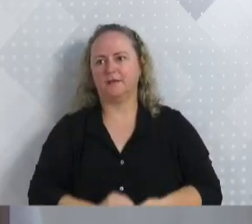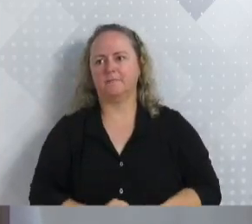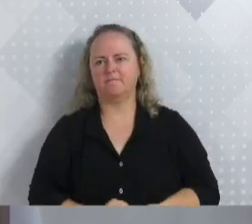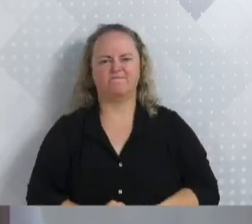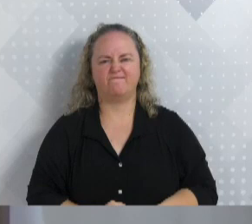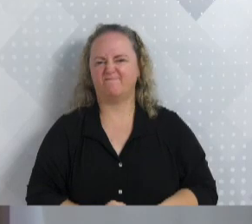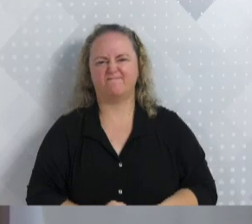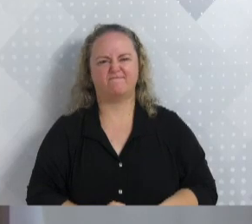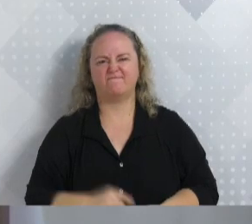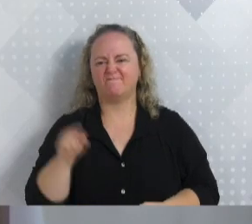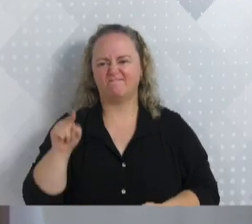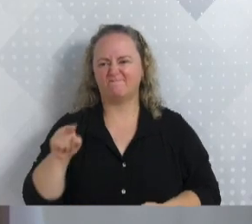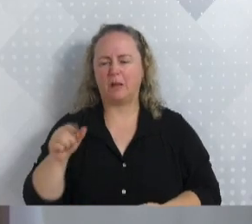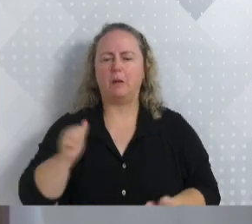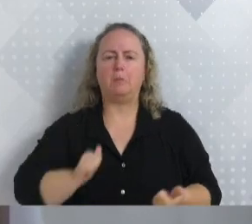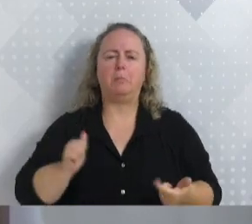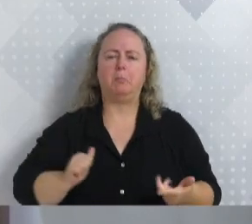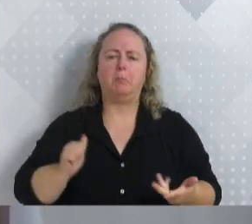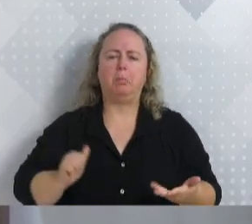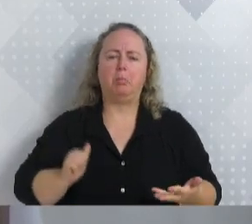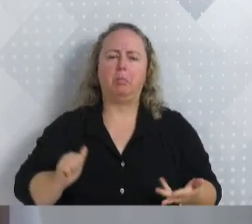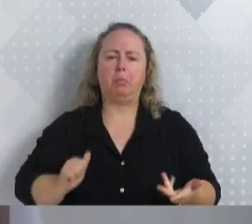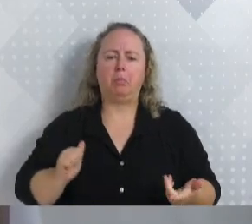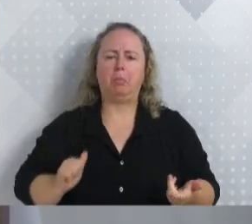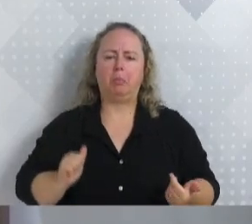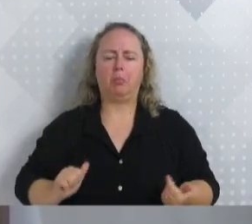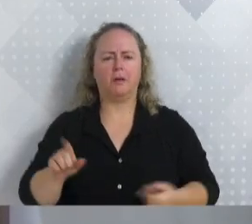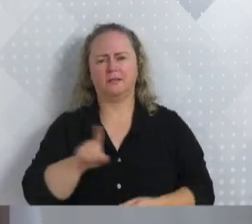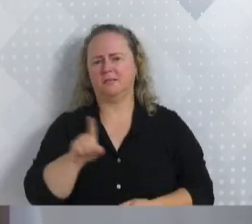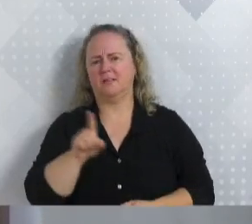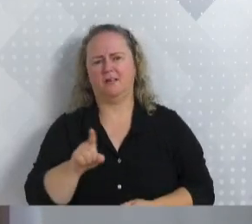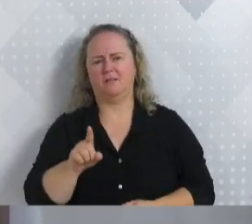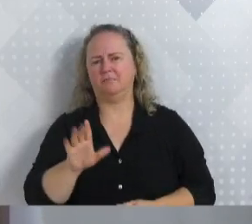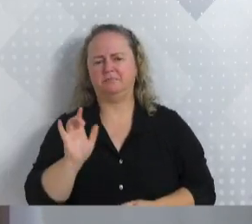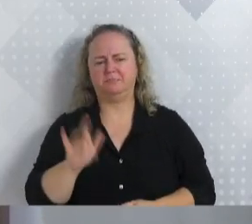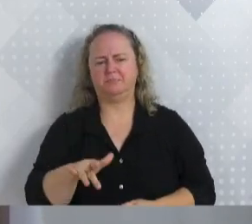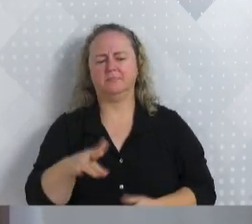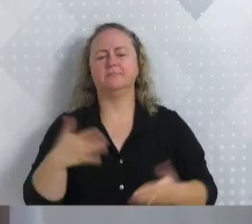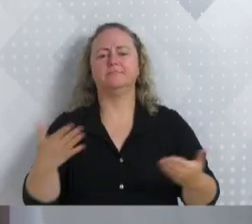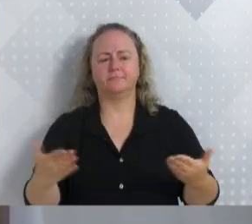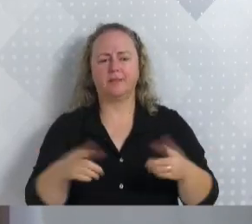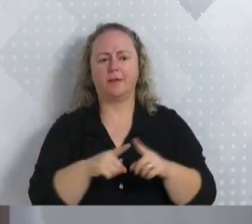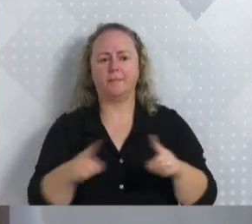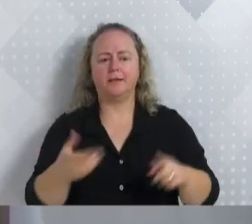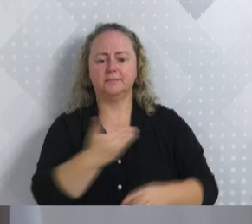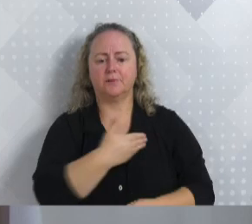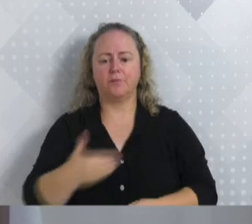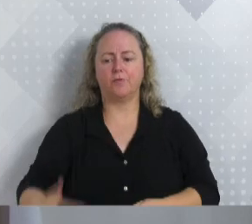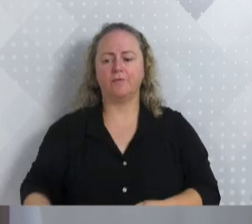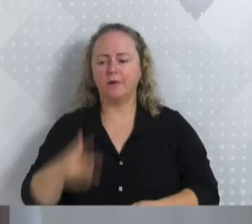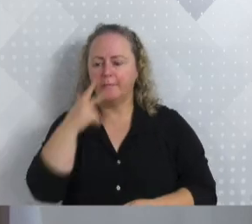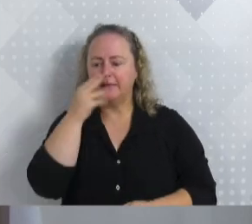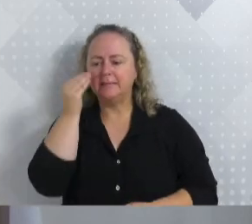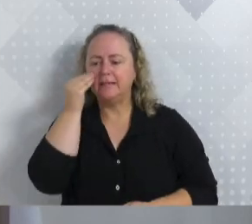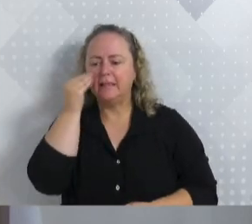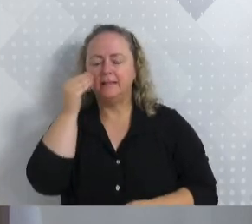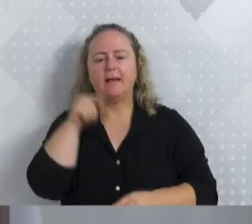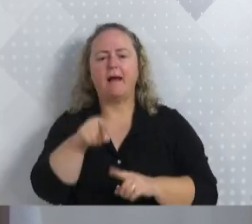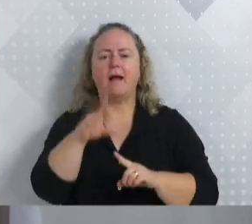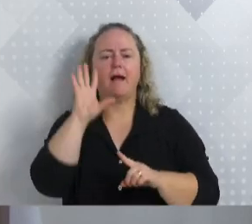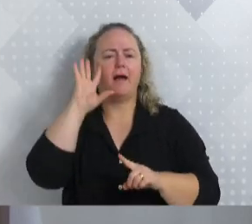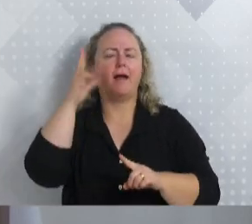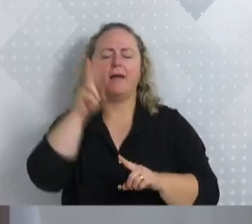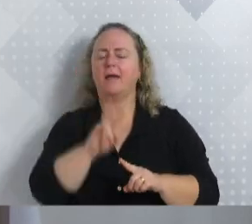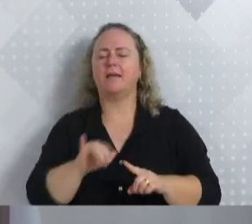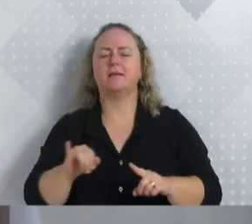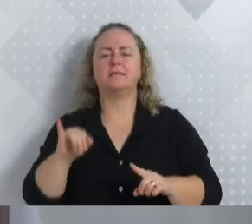esse bando de bolsa e essa política social barata que o governo federal tenta empurrar a goela abaixo como sendo a solução. A solução é